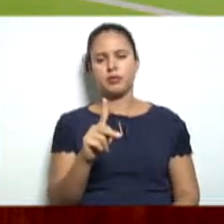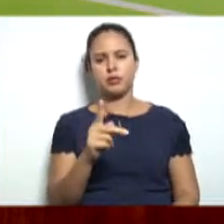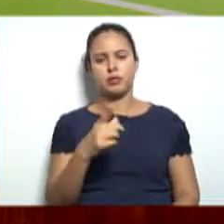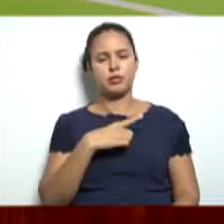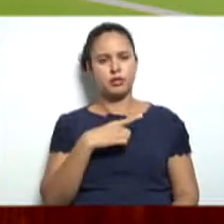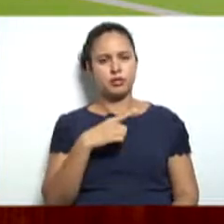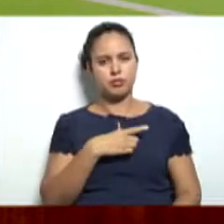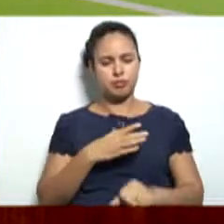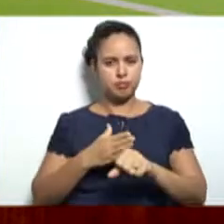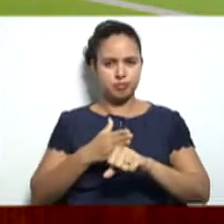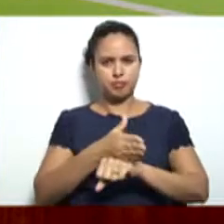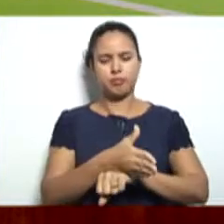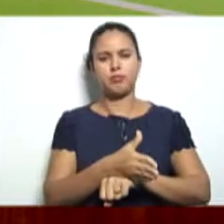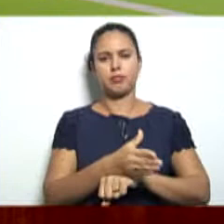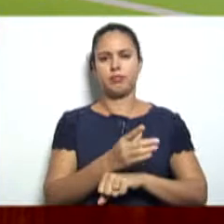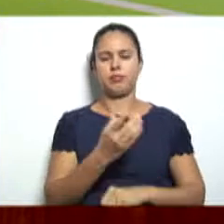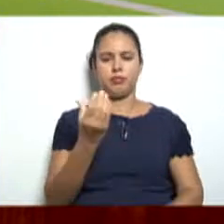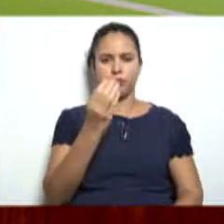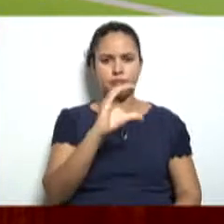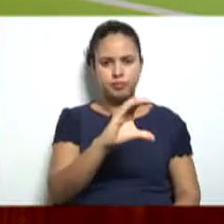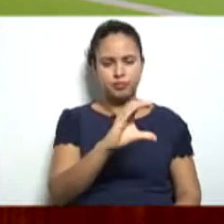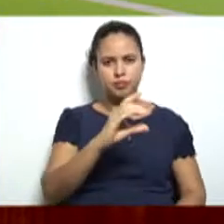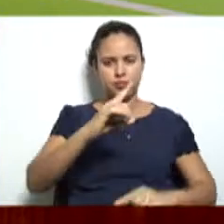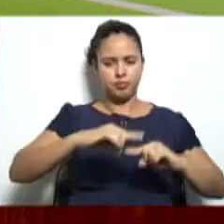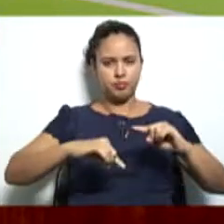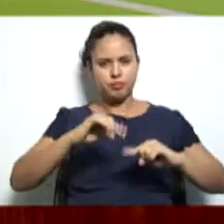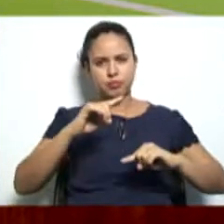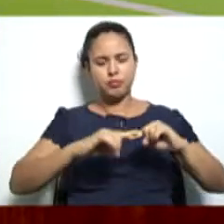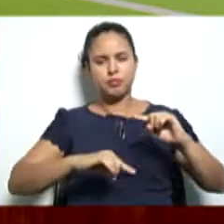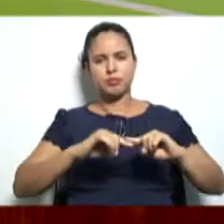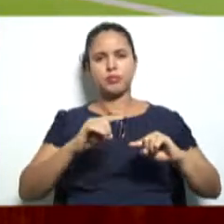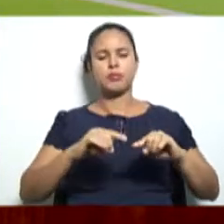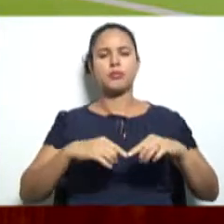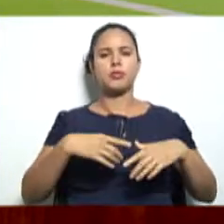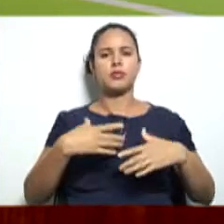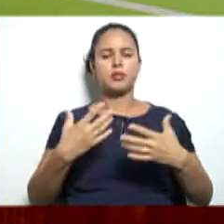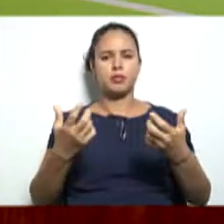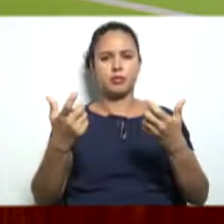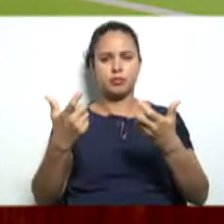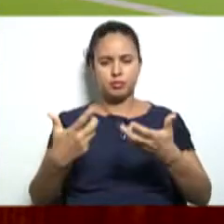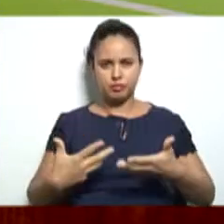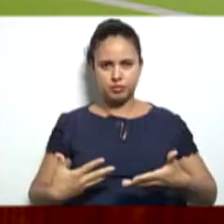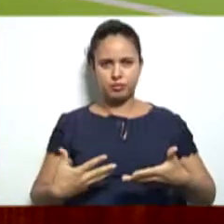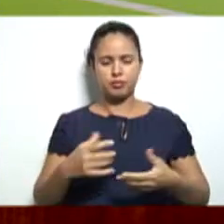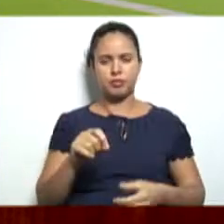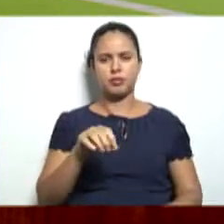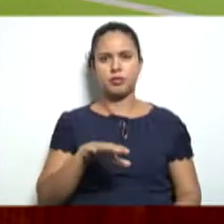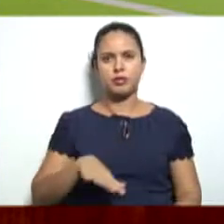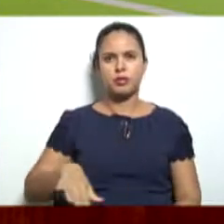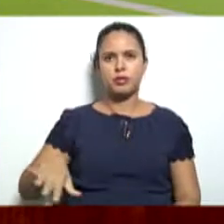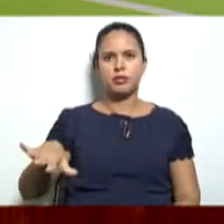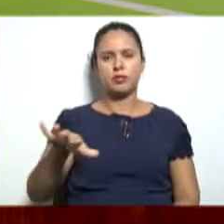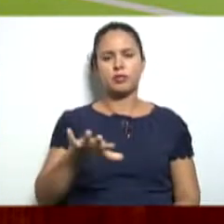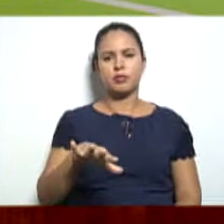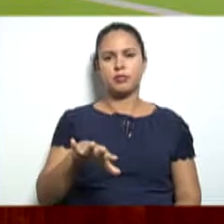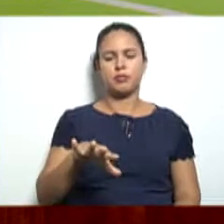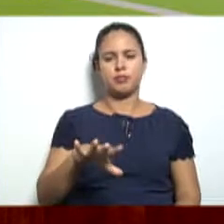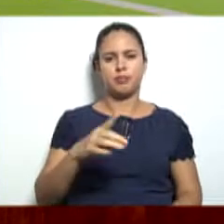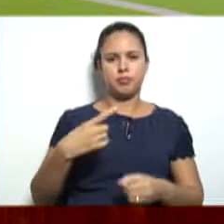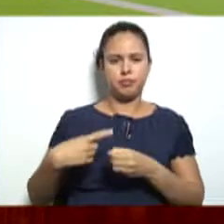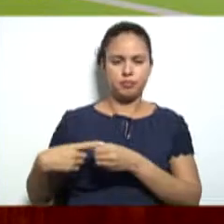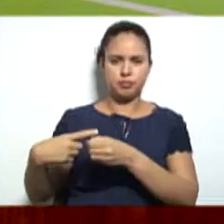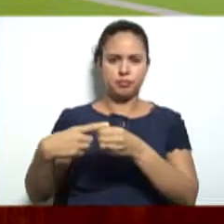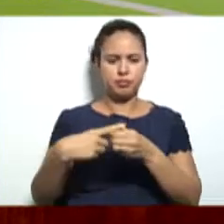ao crédito, o acesso aos produtos, enfim. E a gente falando sobre infraestrutura para essas áreas no interior do